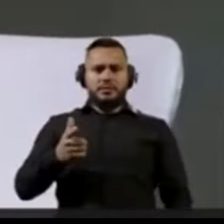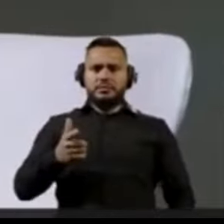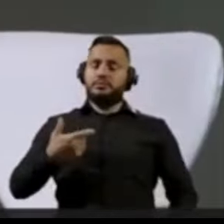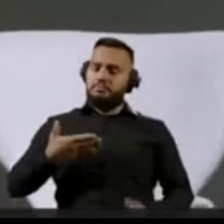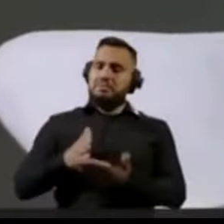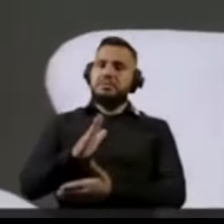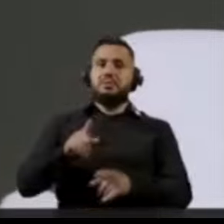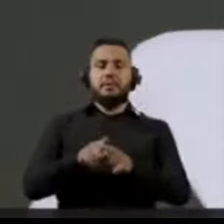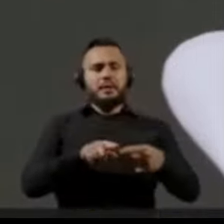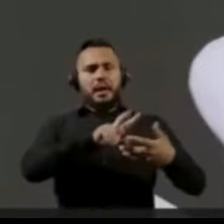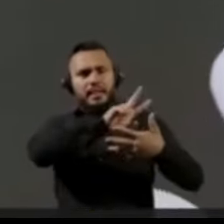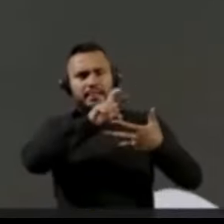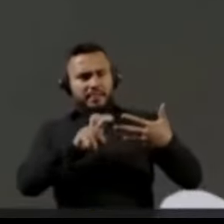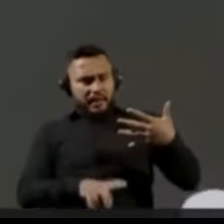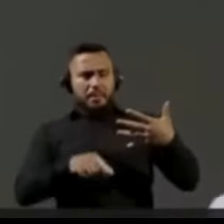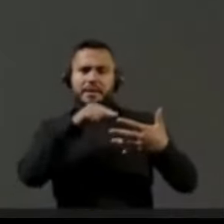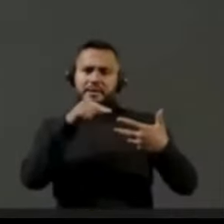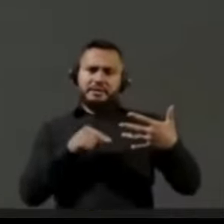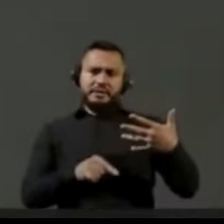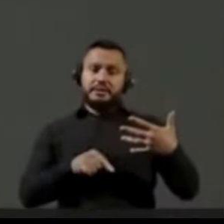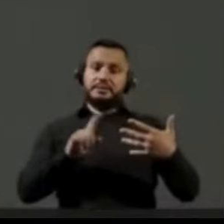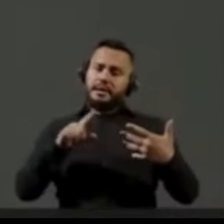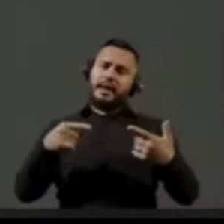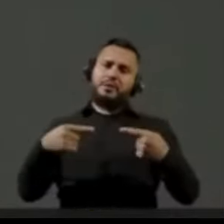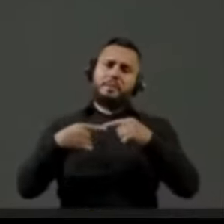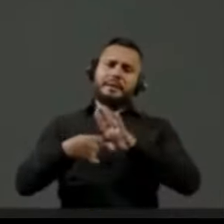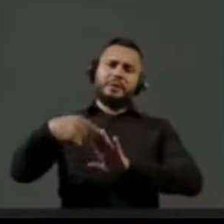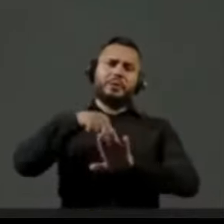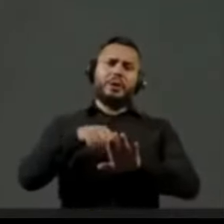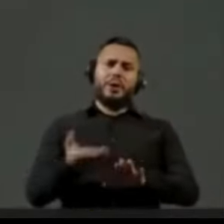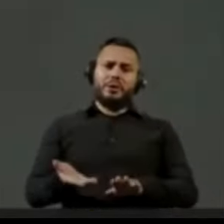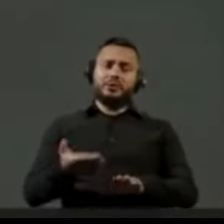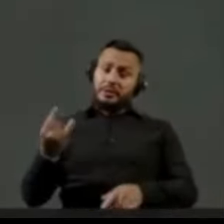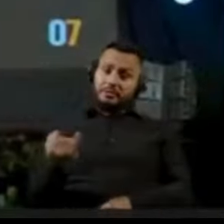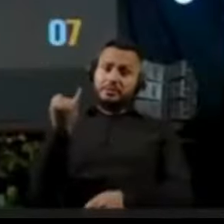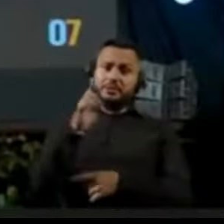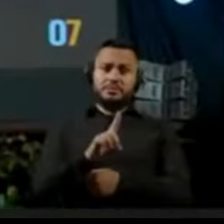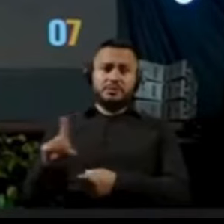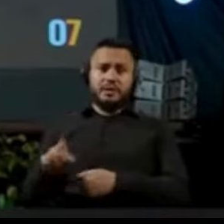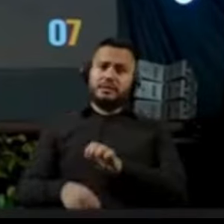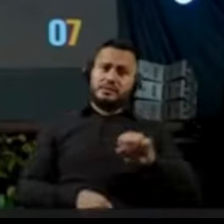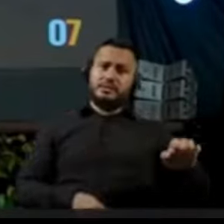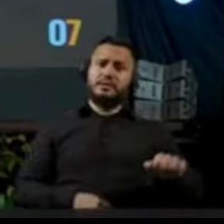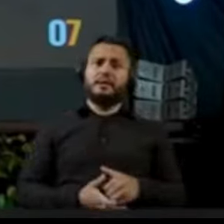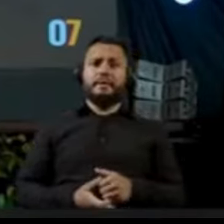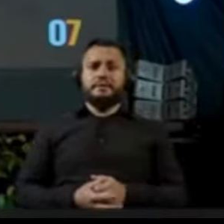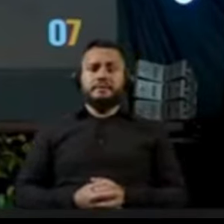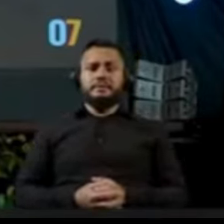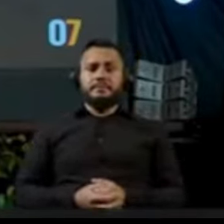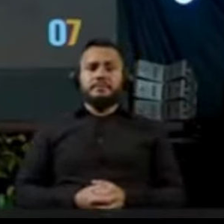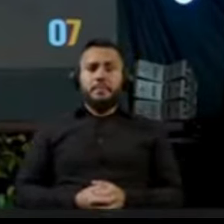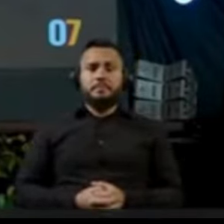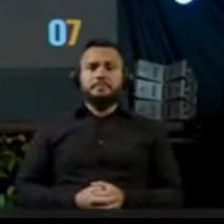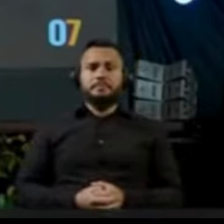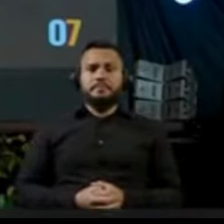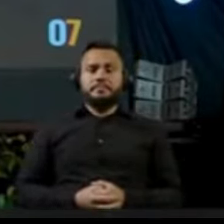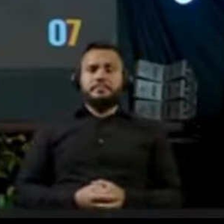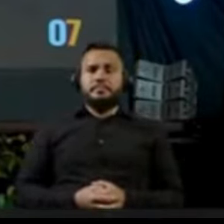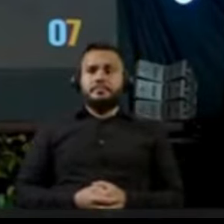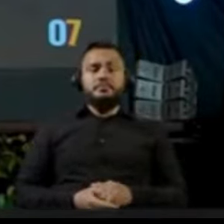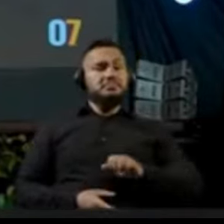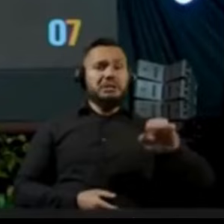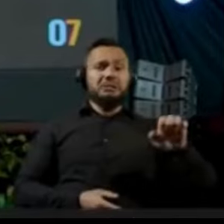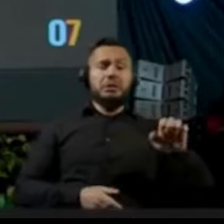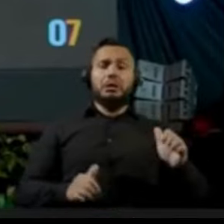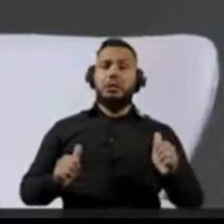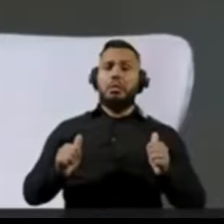seja, temas cujo mérito é ideológico, importante para a direita e a esquerda. Não se mobilizou a ponto